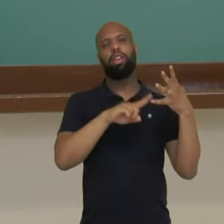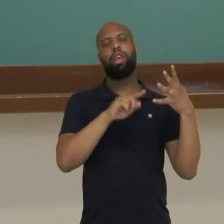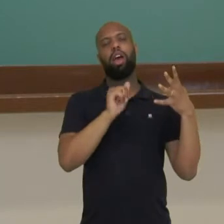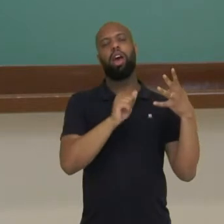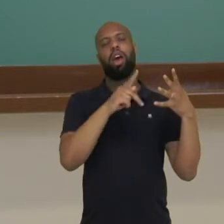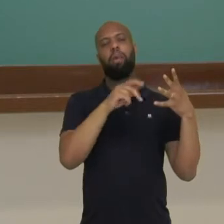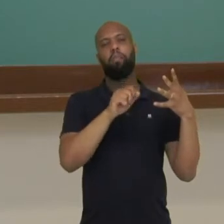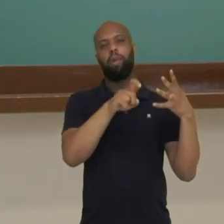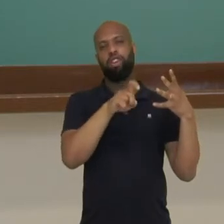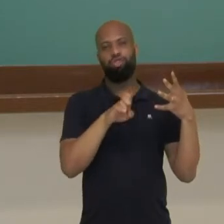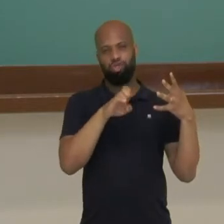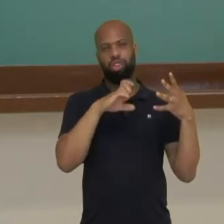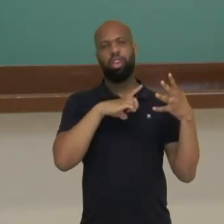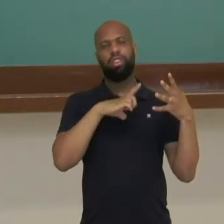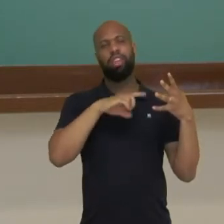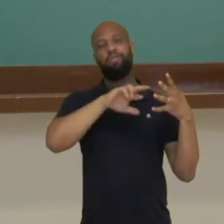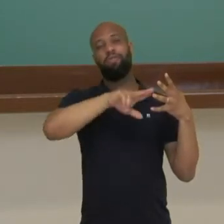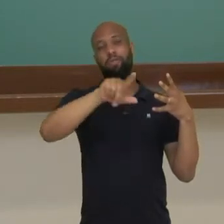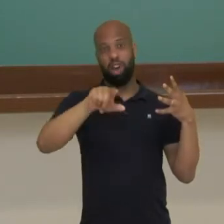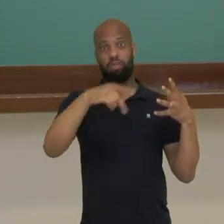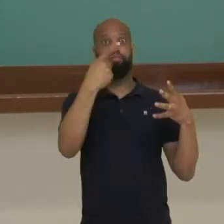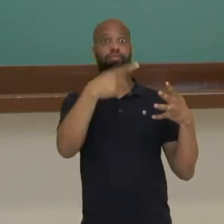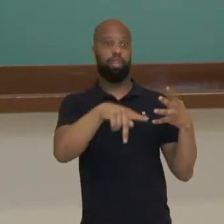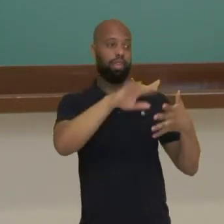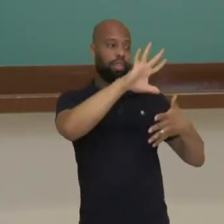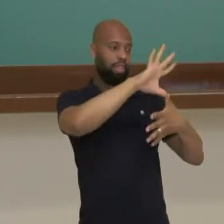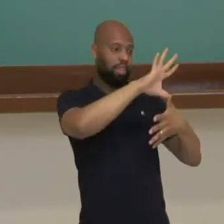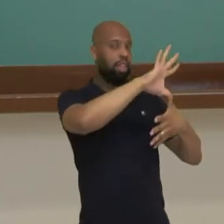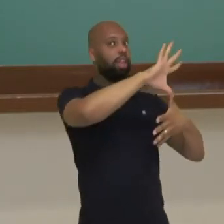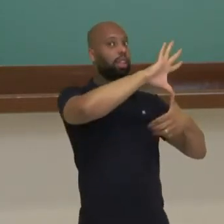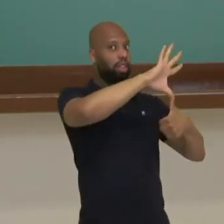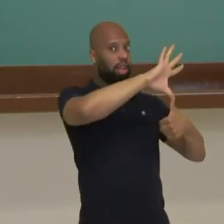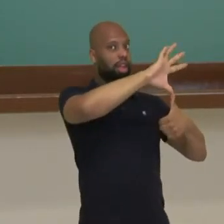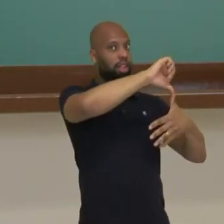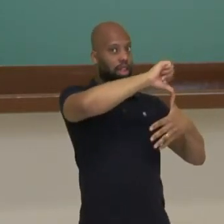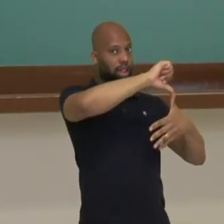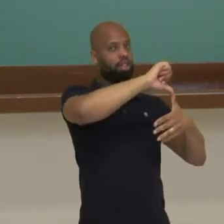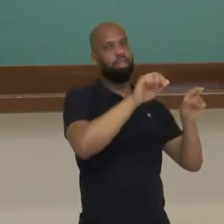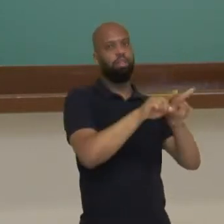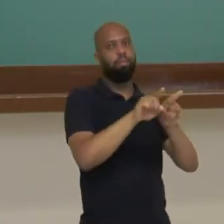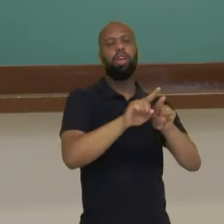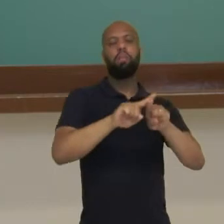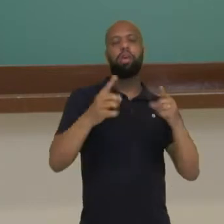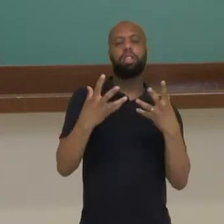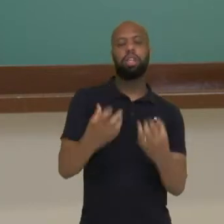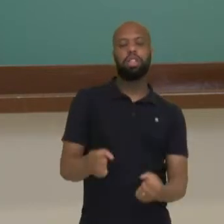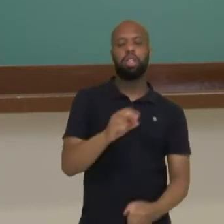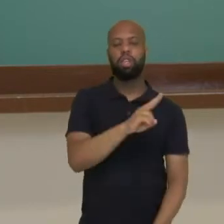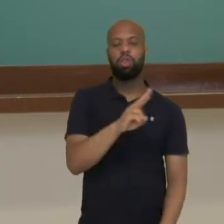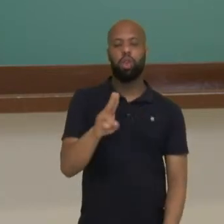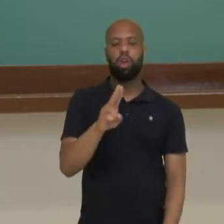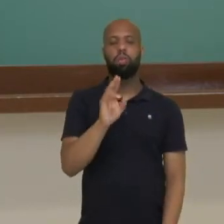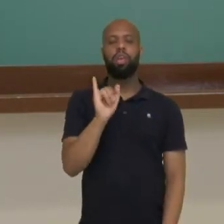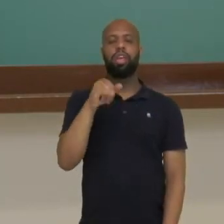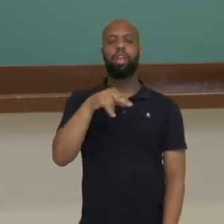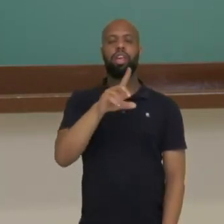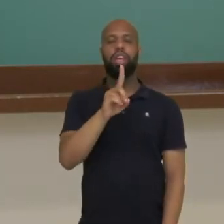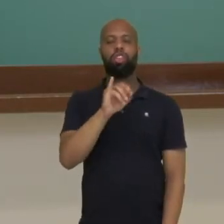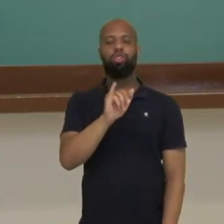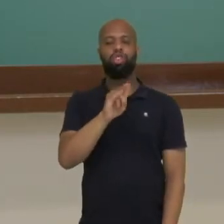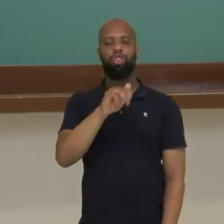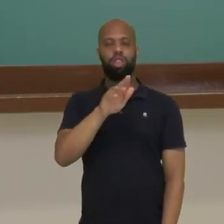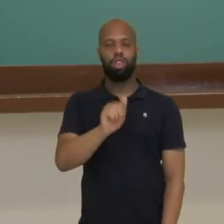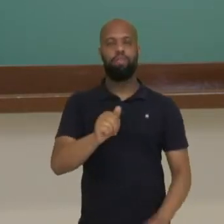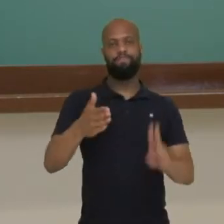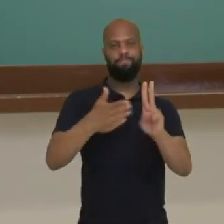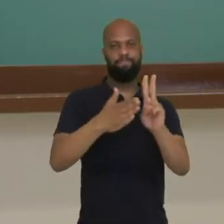Xiônix, Xiúques, entre tantos outros. Mas eles aceitam o nome indígena, para dizer que são todos irmãos, todos defensores da